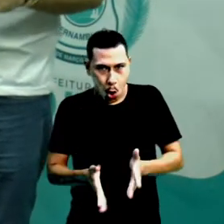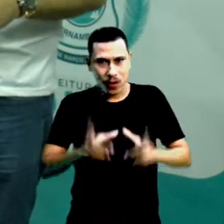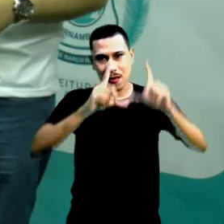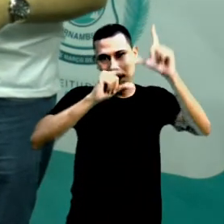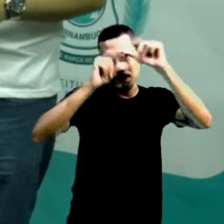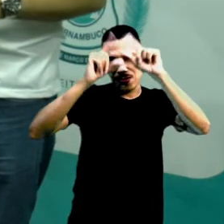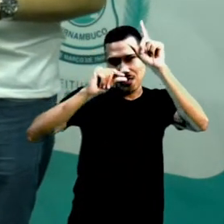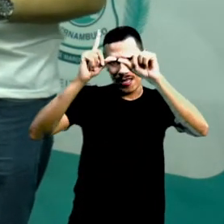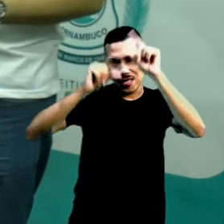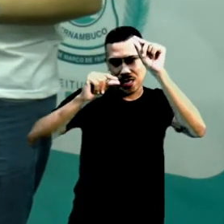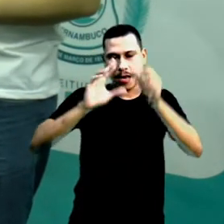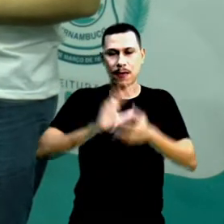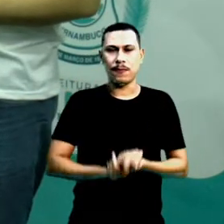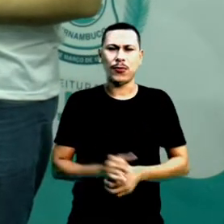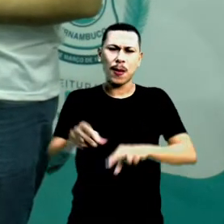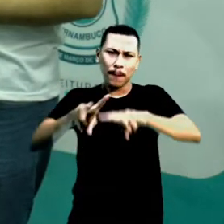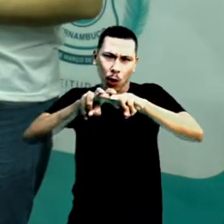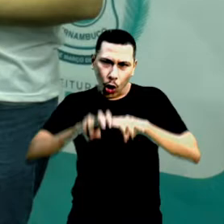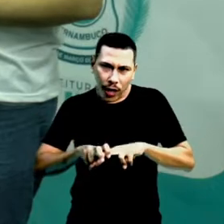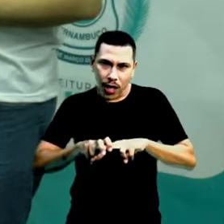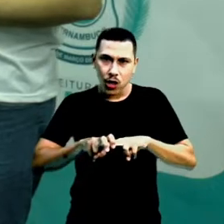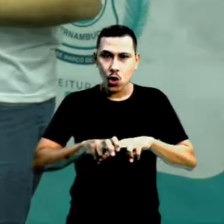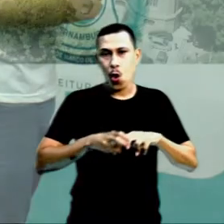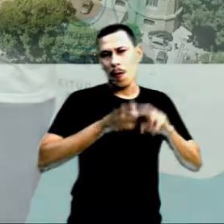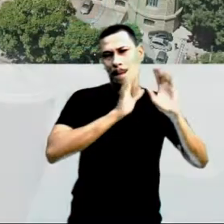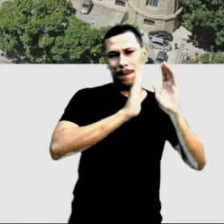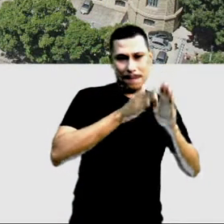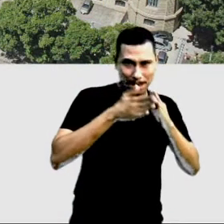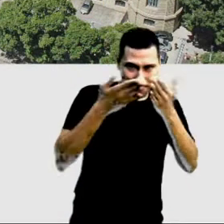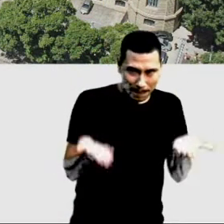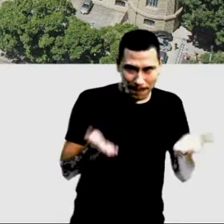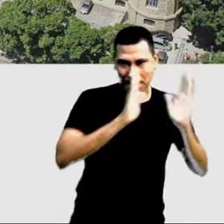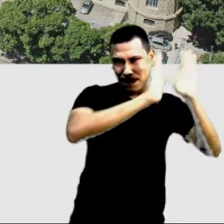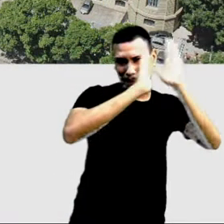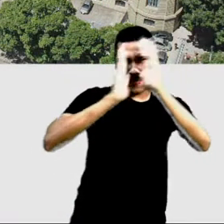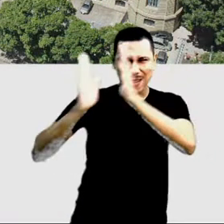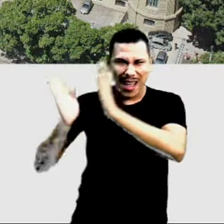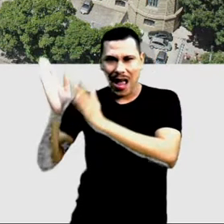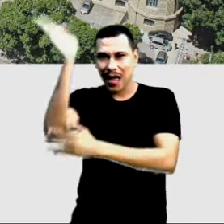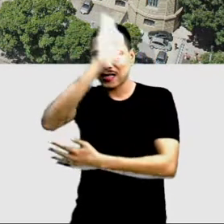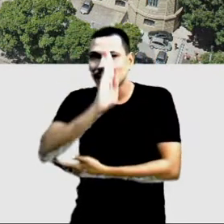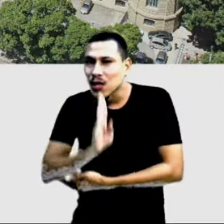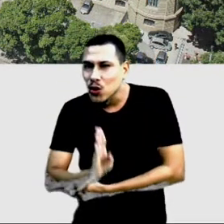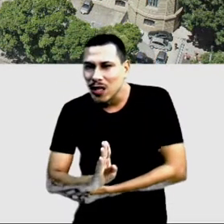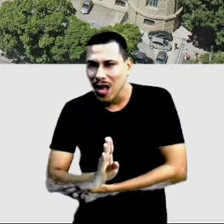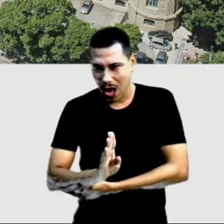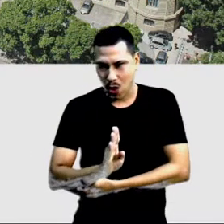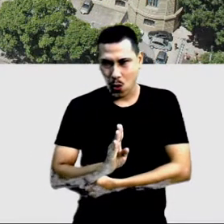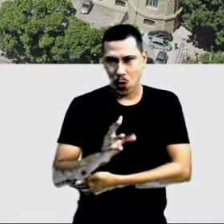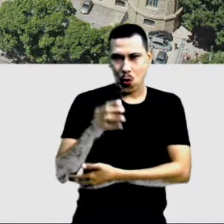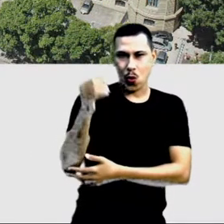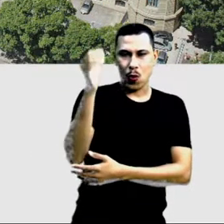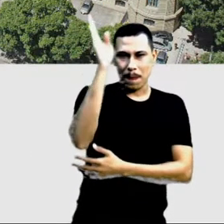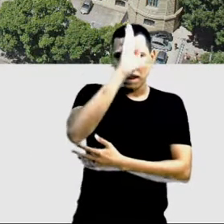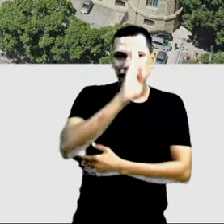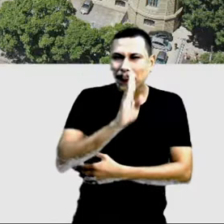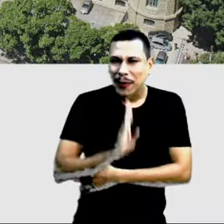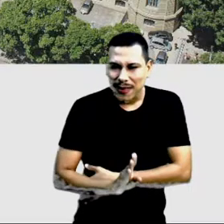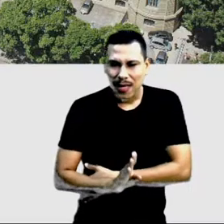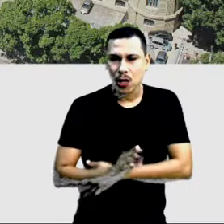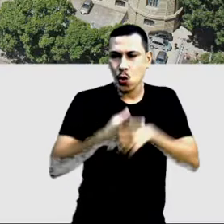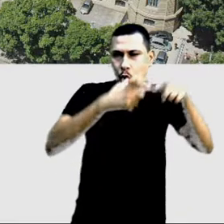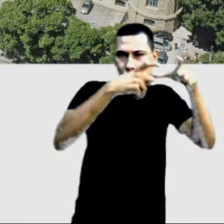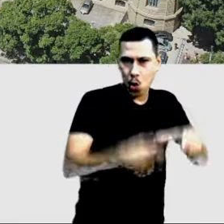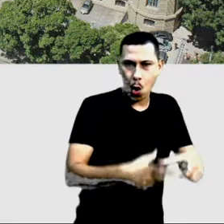é por isso que fica no Rio de Janeiro a Biblioteca Nacional, que é essa que nós estamos vendo aqui na imagem, tá? Uma das